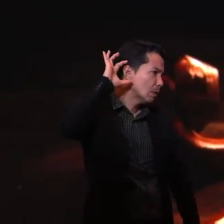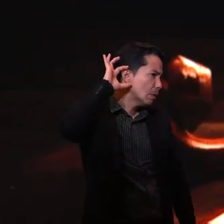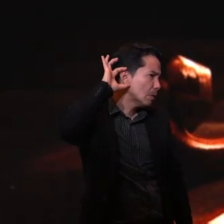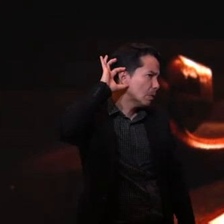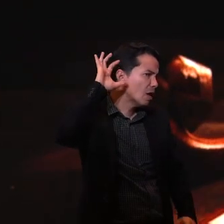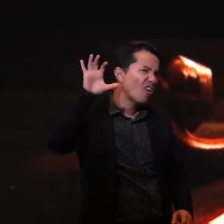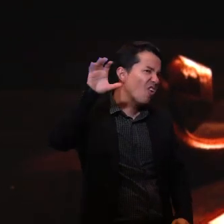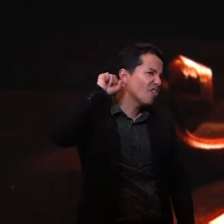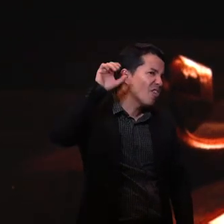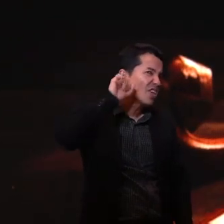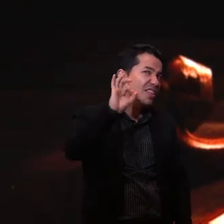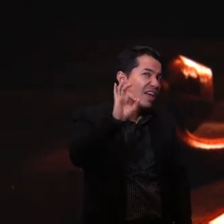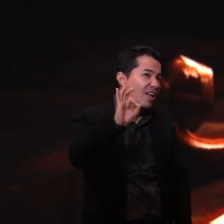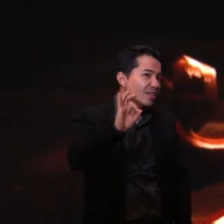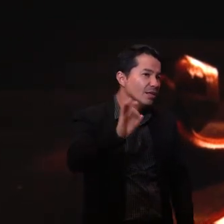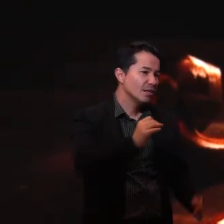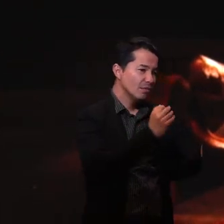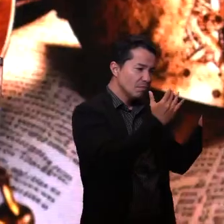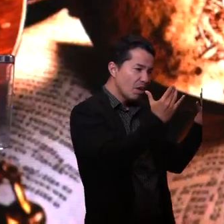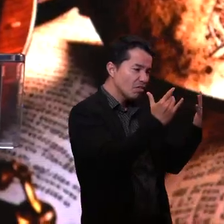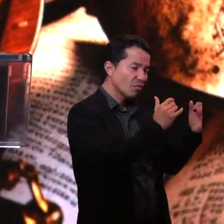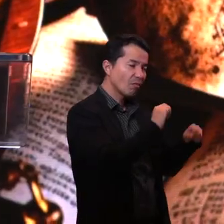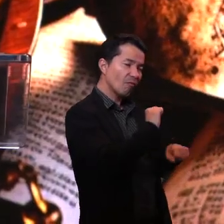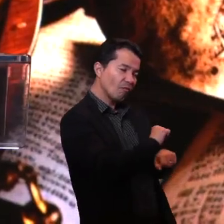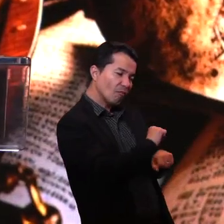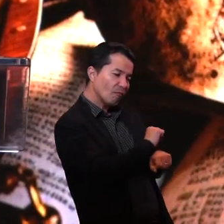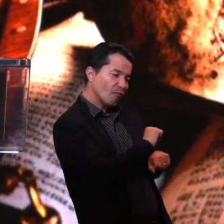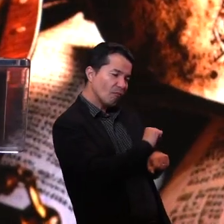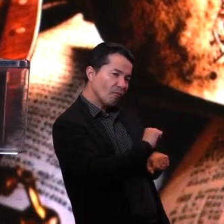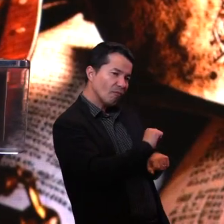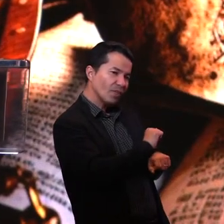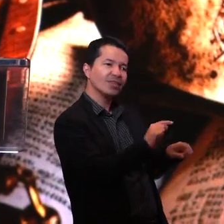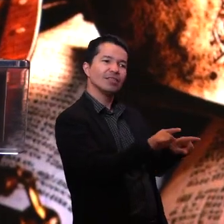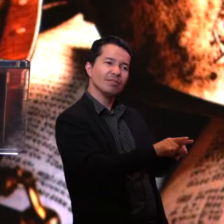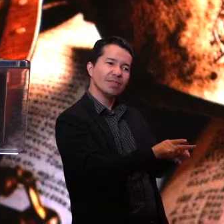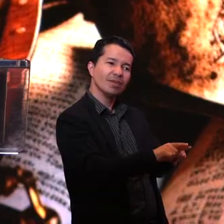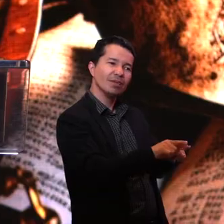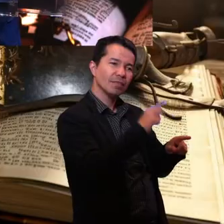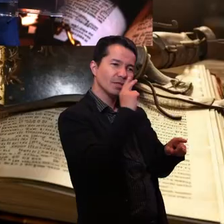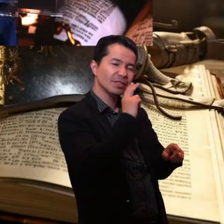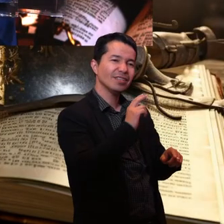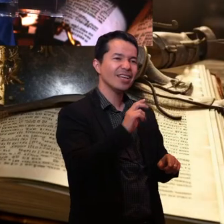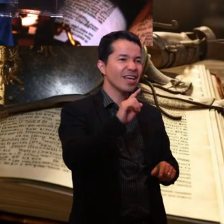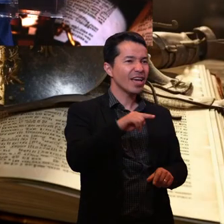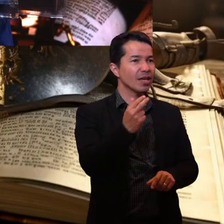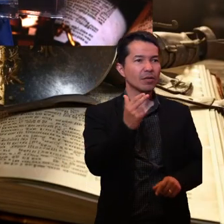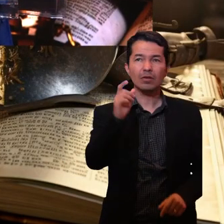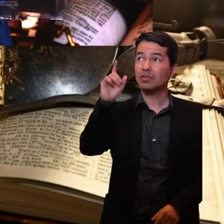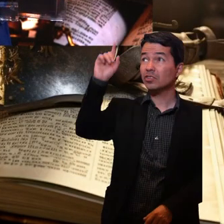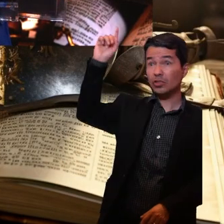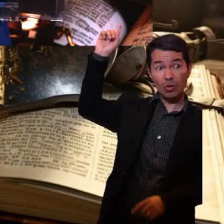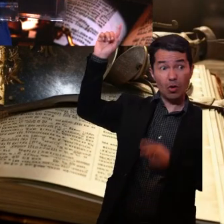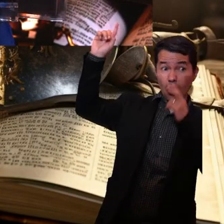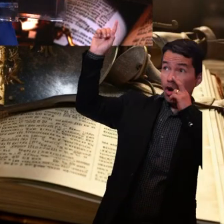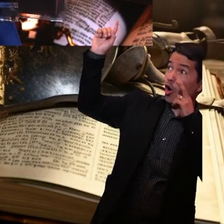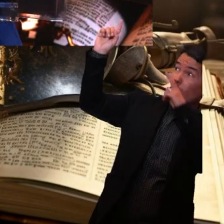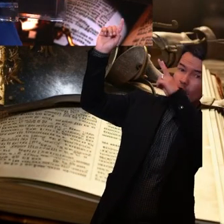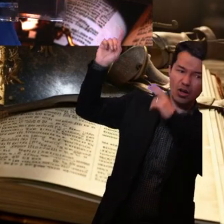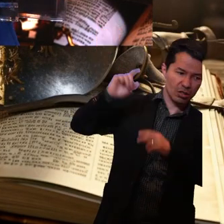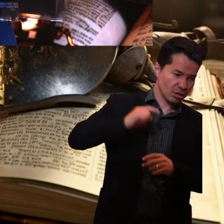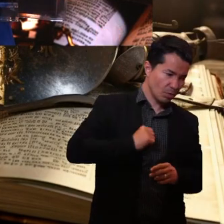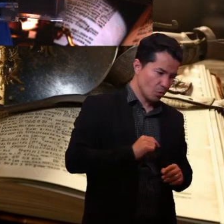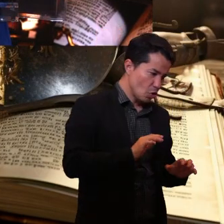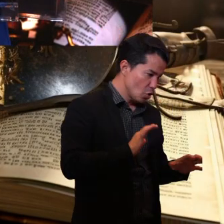não podem abençoar. Ele começa dizendo: vejam, o braço do Senhor não está encolhido, para que não